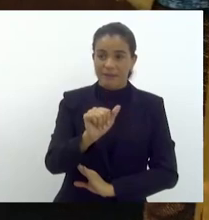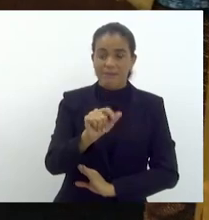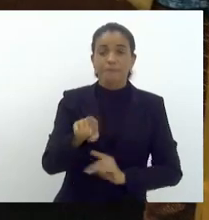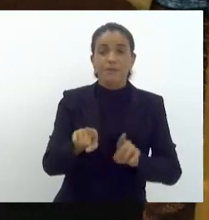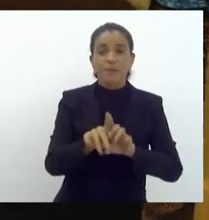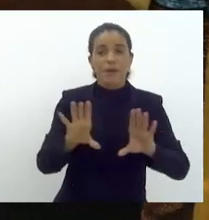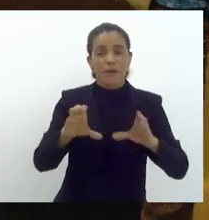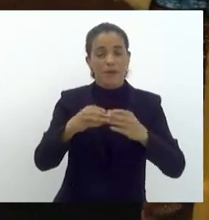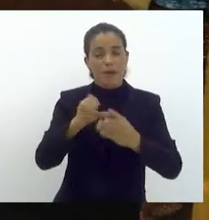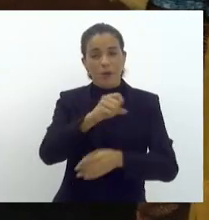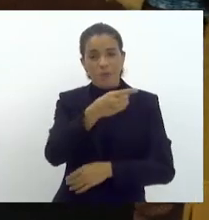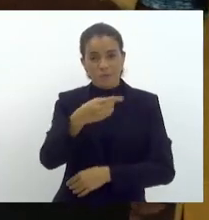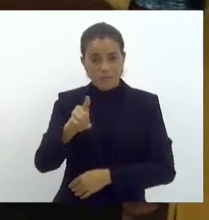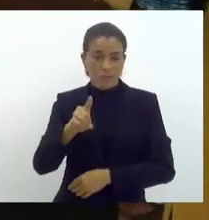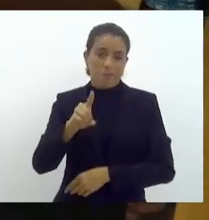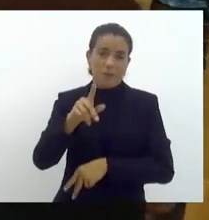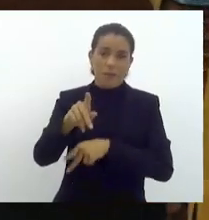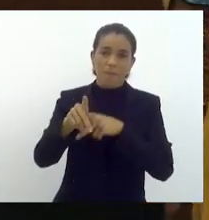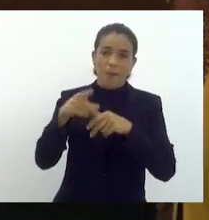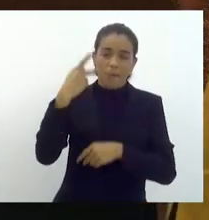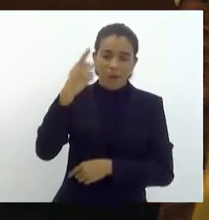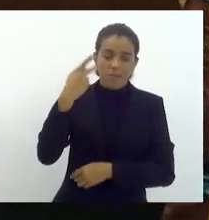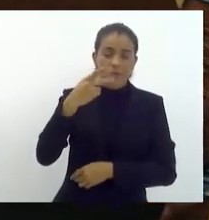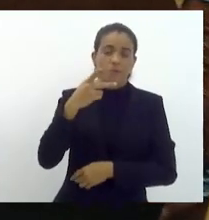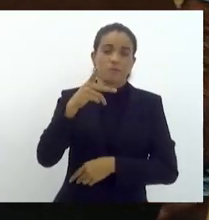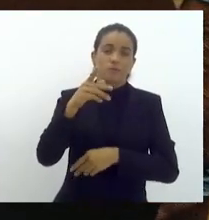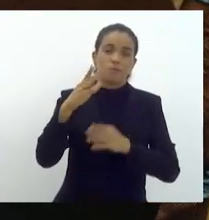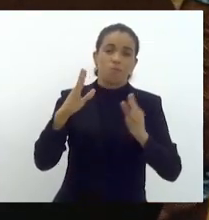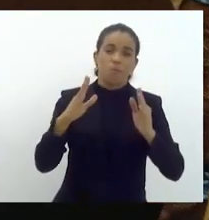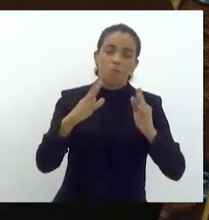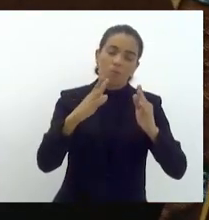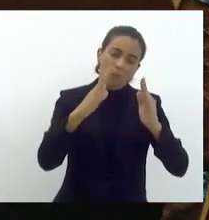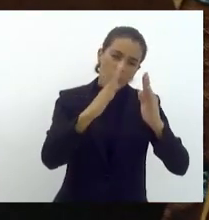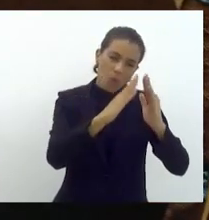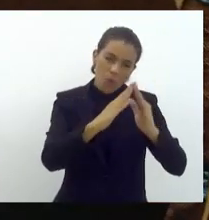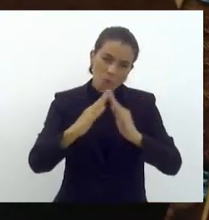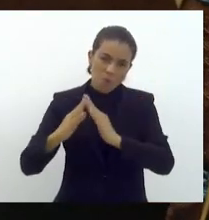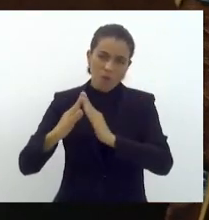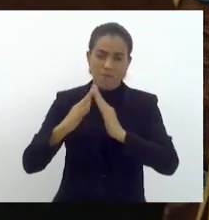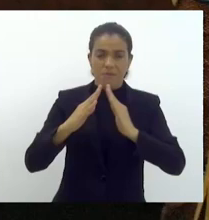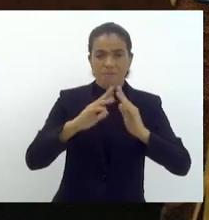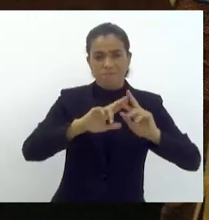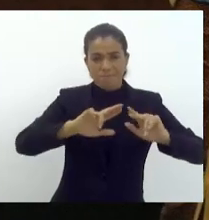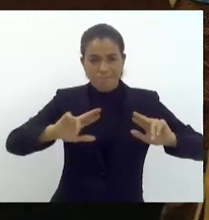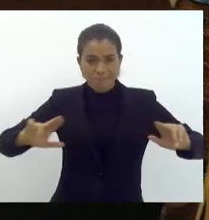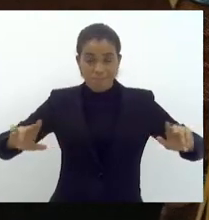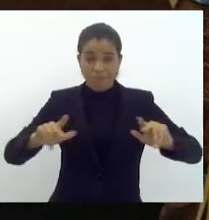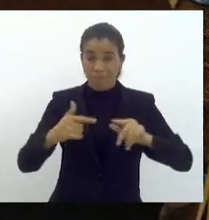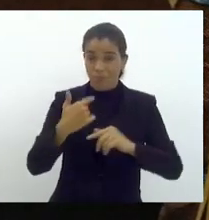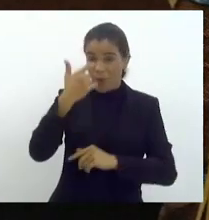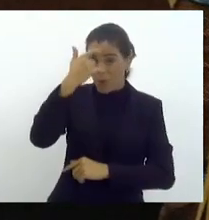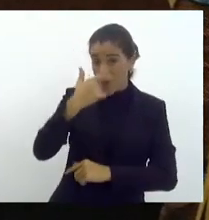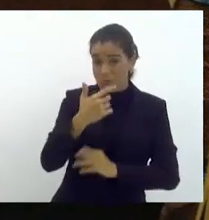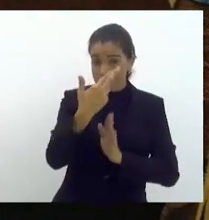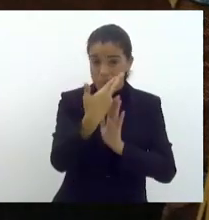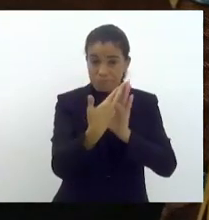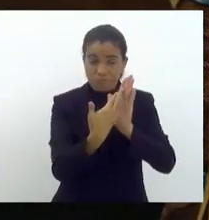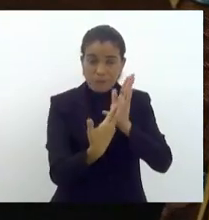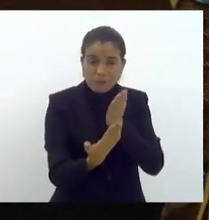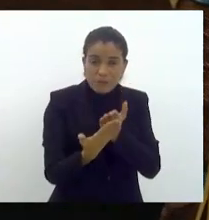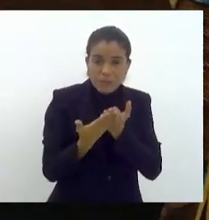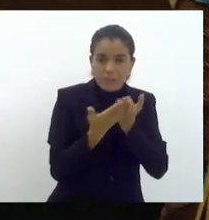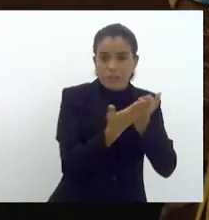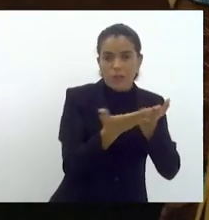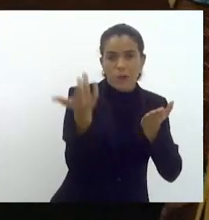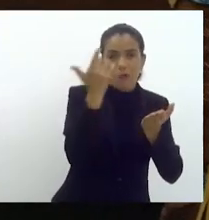de político Urbana e Habitacional Cláudio Caiado Porque a partir de um requerimento do nosso mandato nós conseguimos realizar